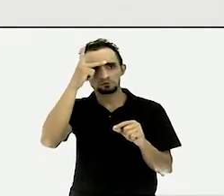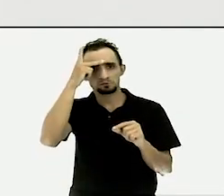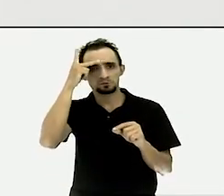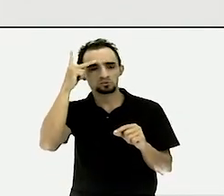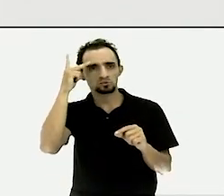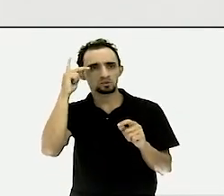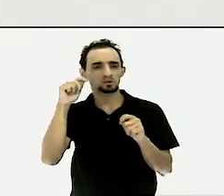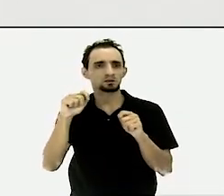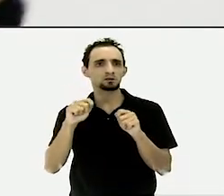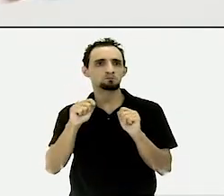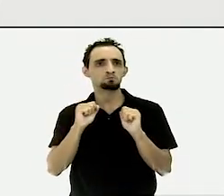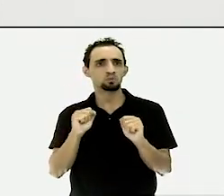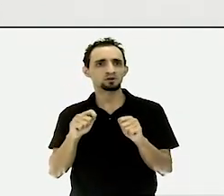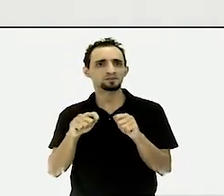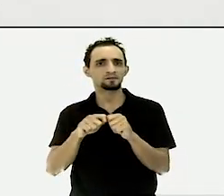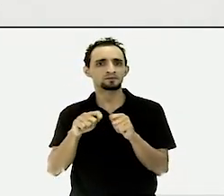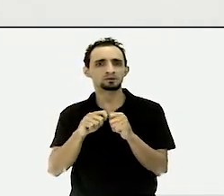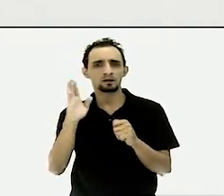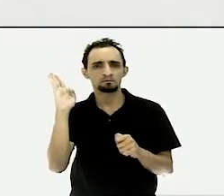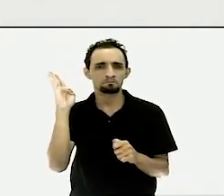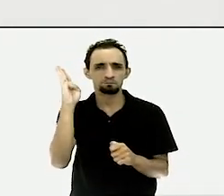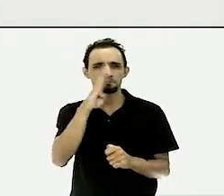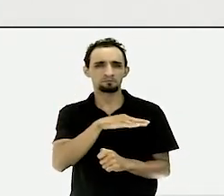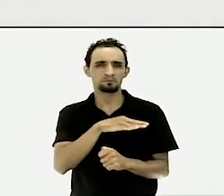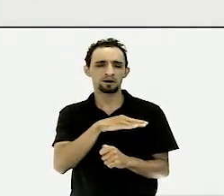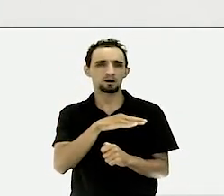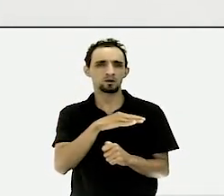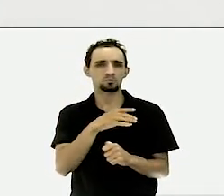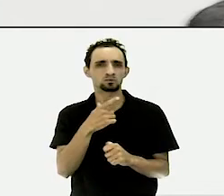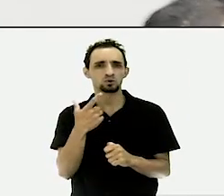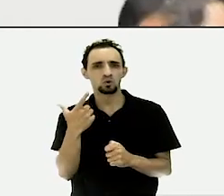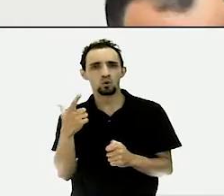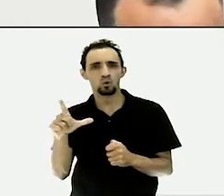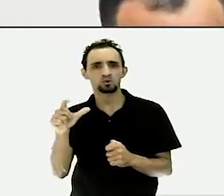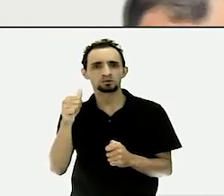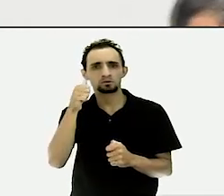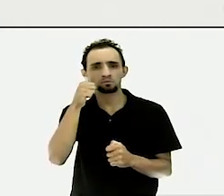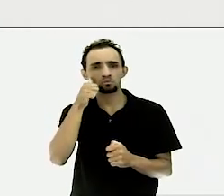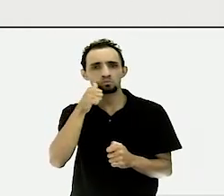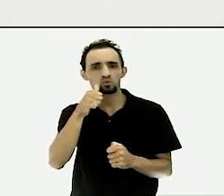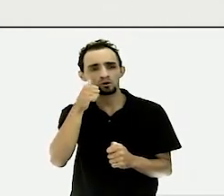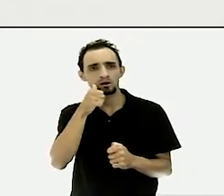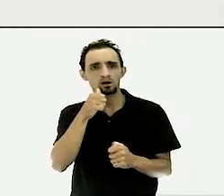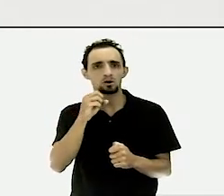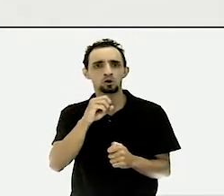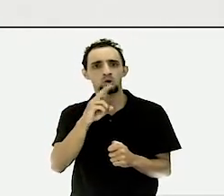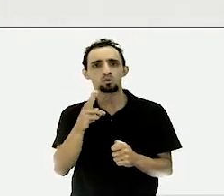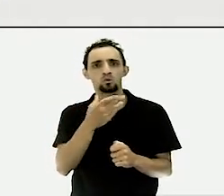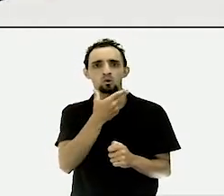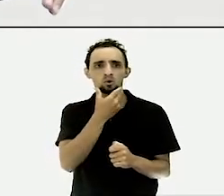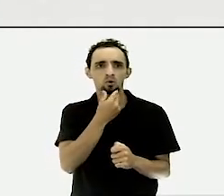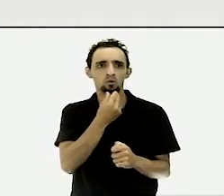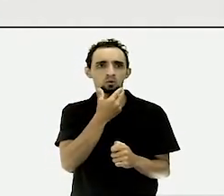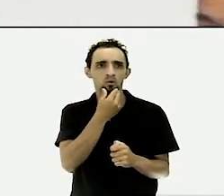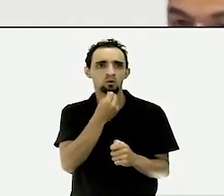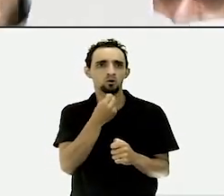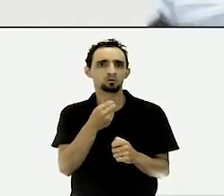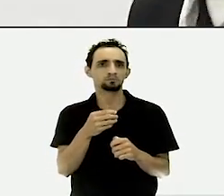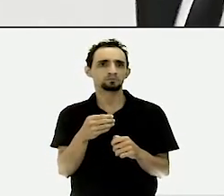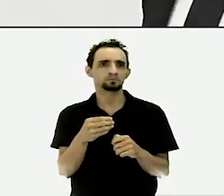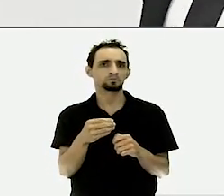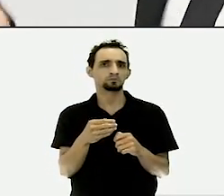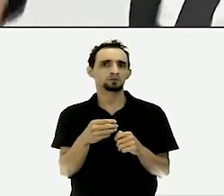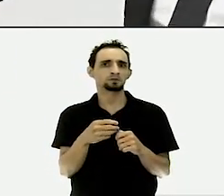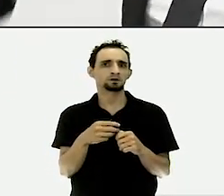tenho mãe, tenho esposa. Cara que age com a mulher com agressividade tem que ser punido no rigor da